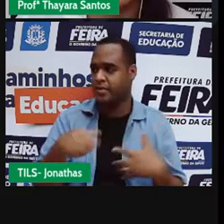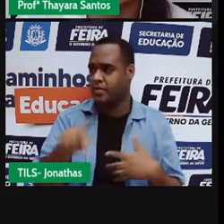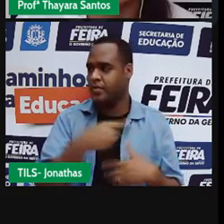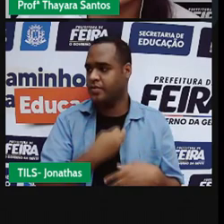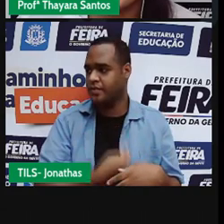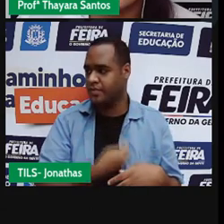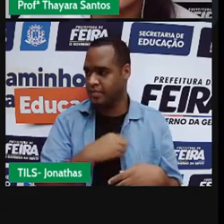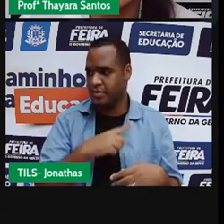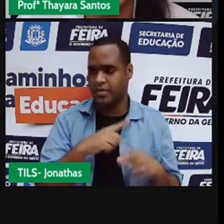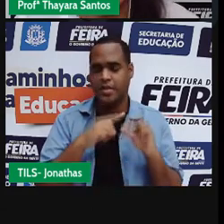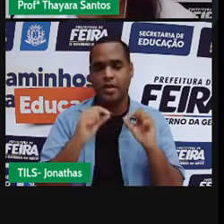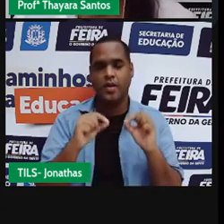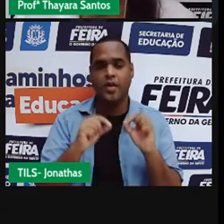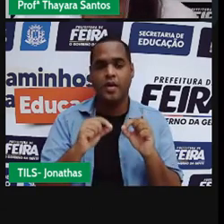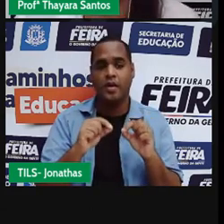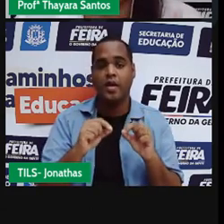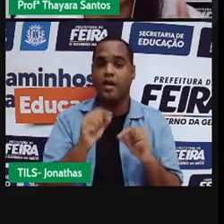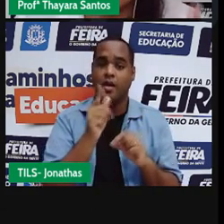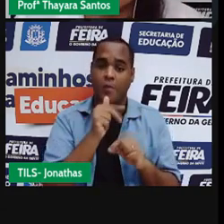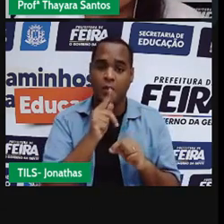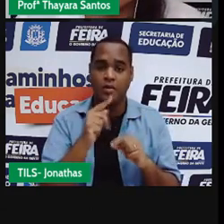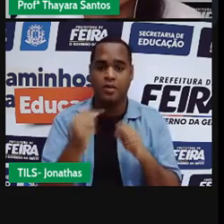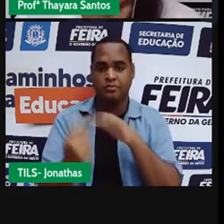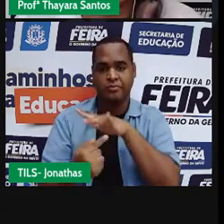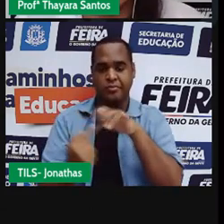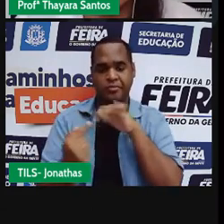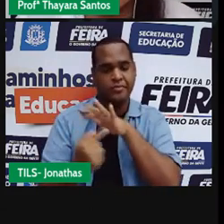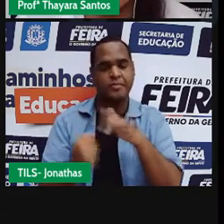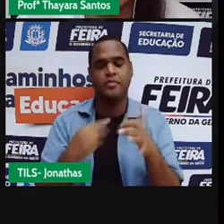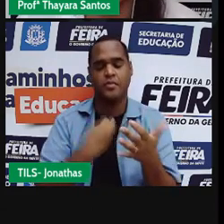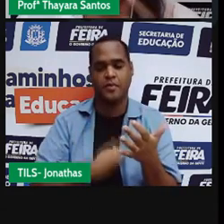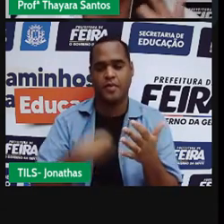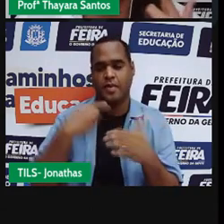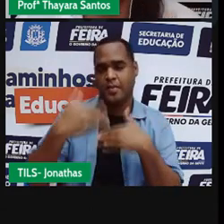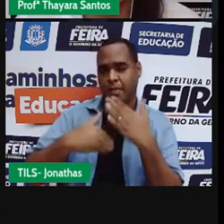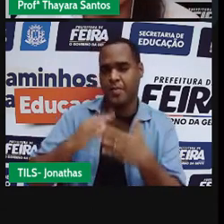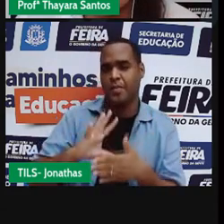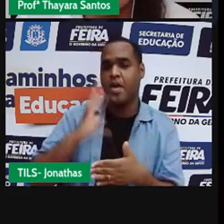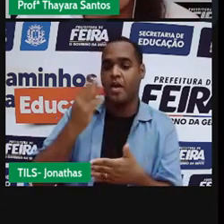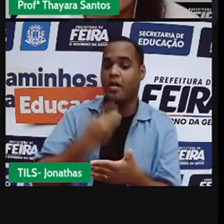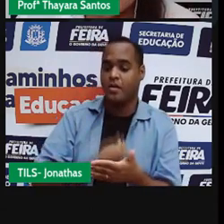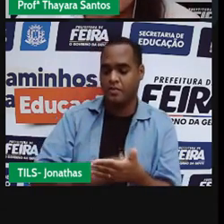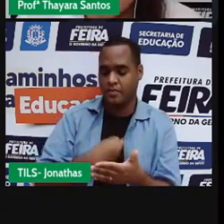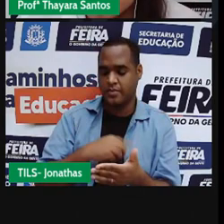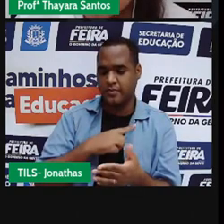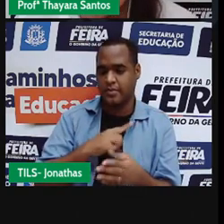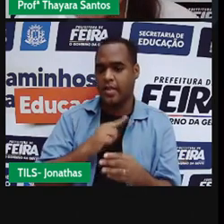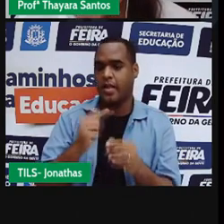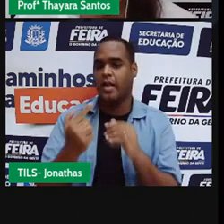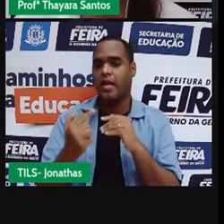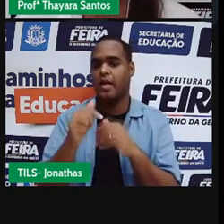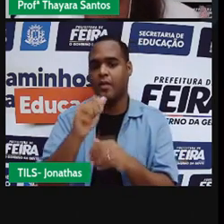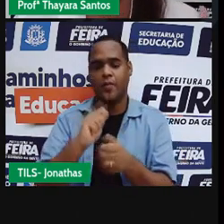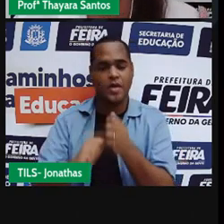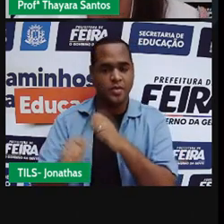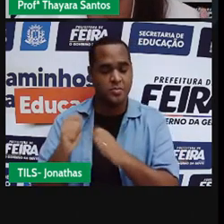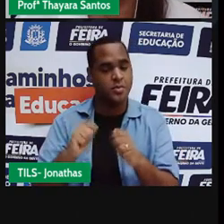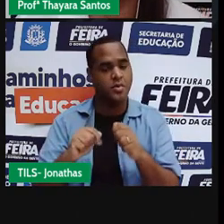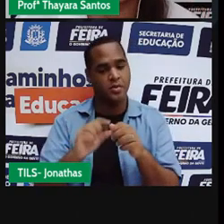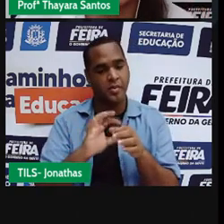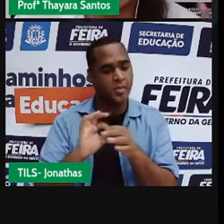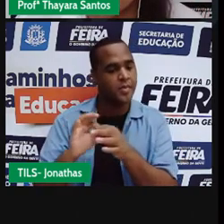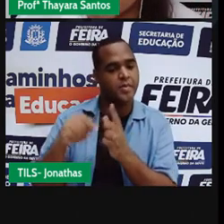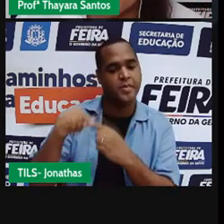água em estado gasoso. Então, estado gasoso, forma variável, os átomos estão agitados, se movimentando,